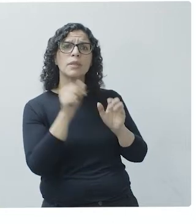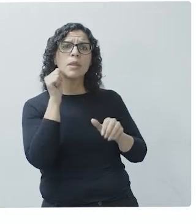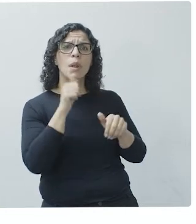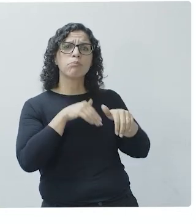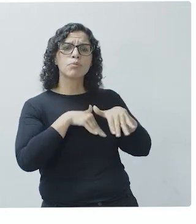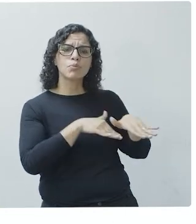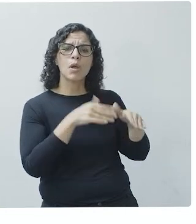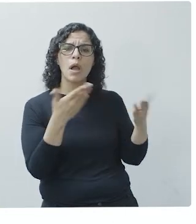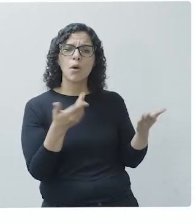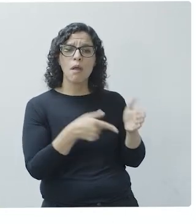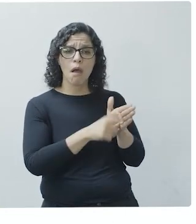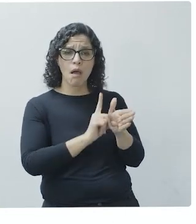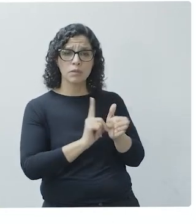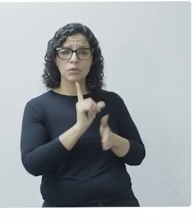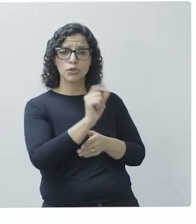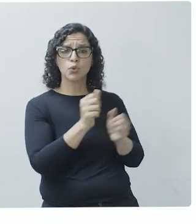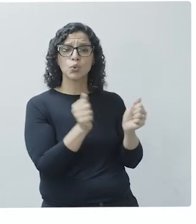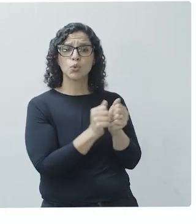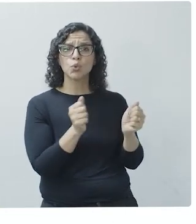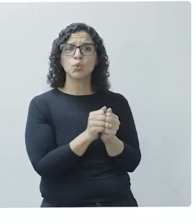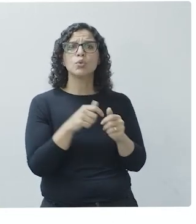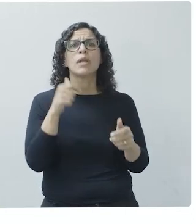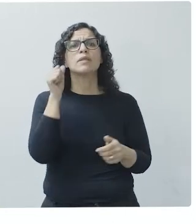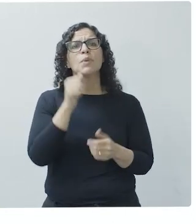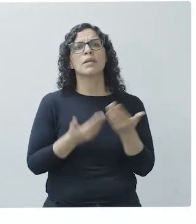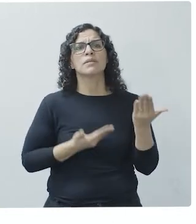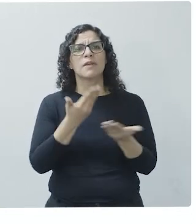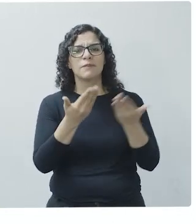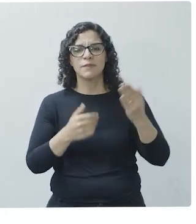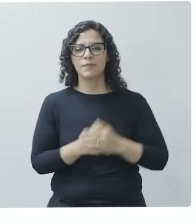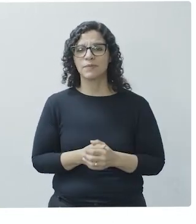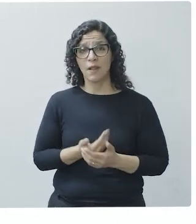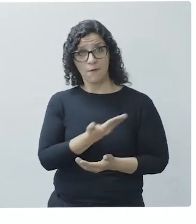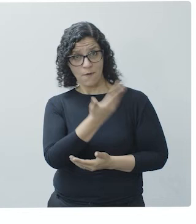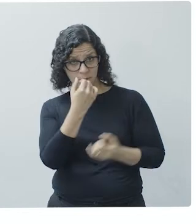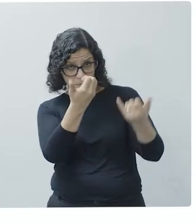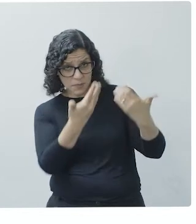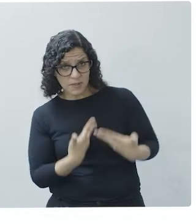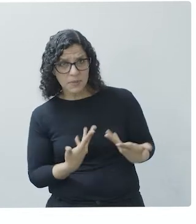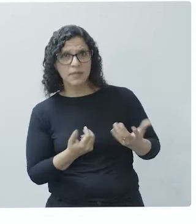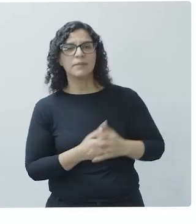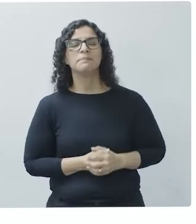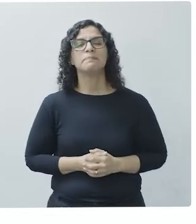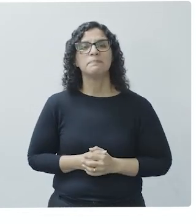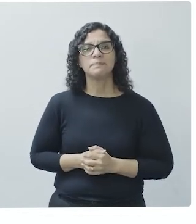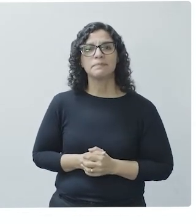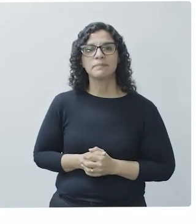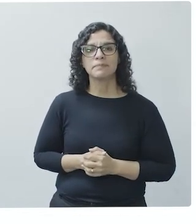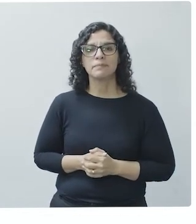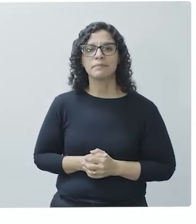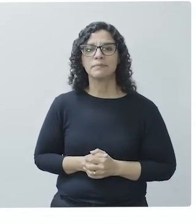costureira antes de ir para o balaio das mucamas? Vamos, diga lá.